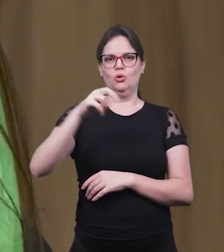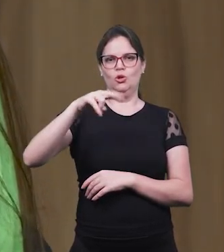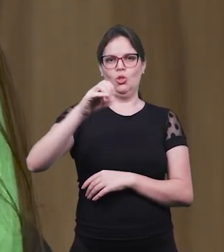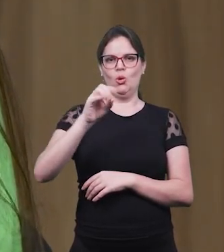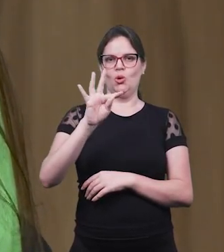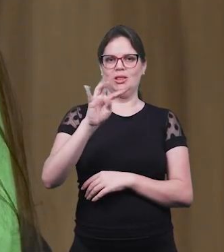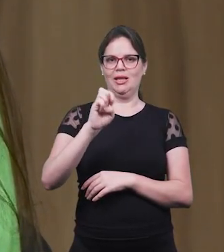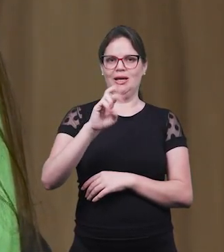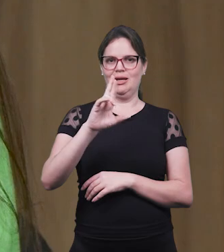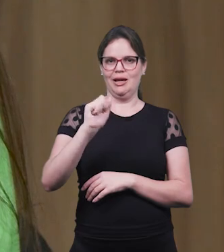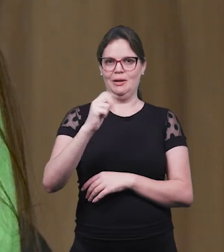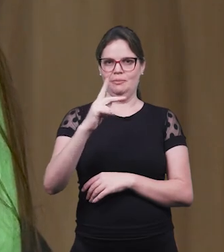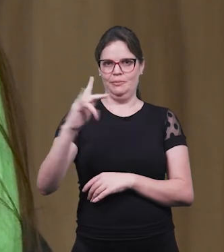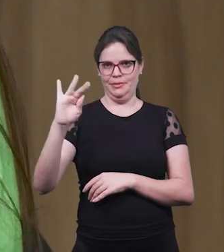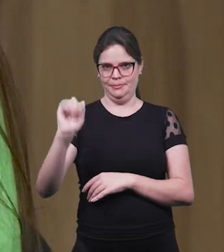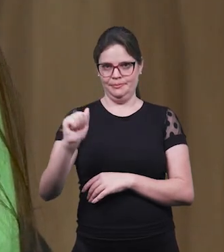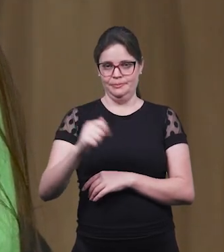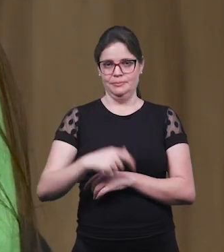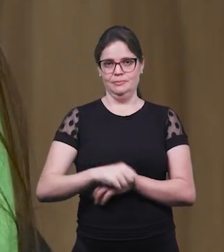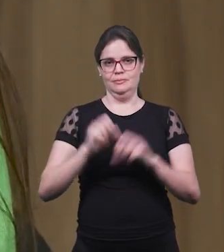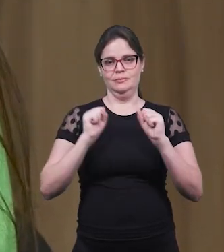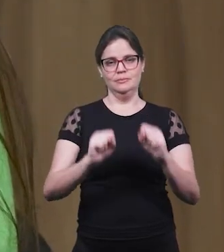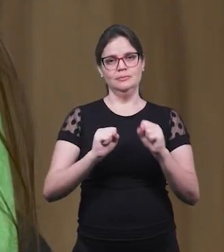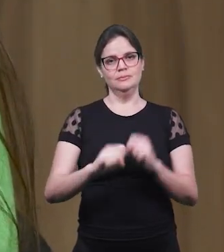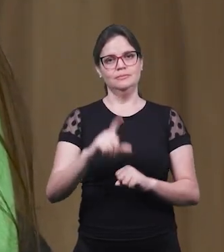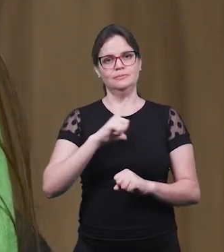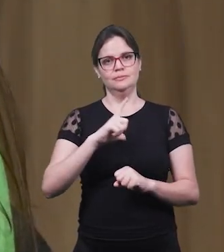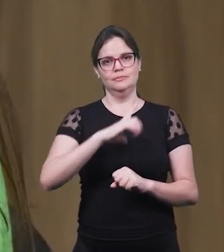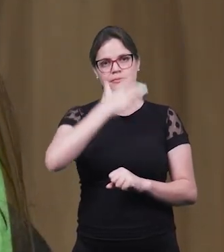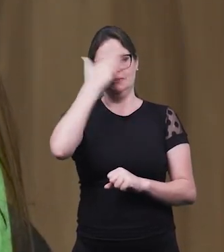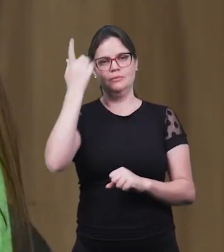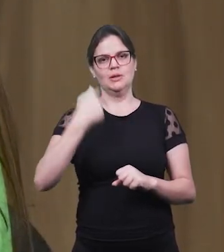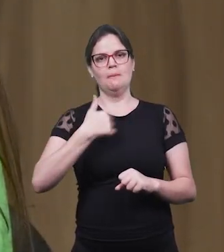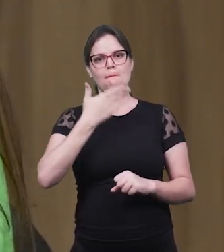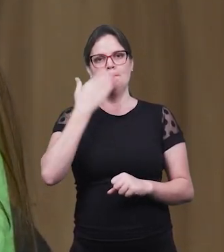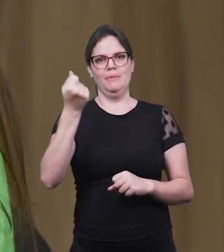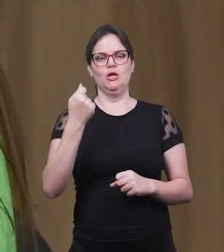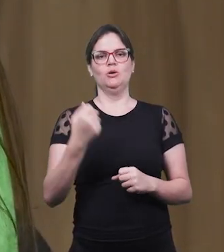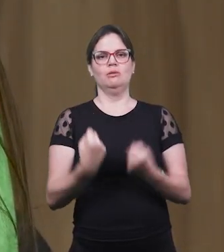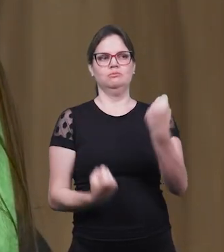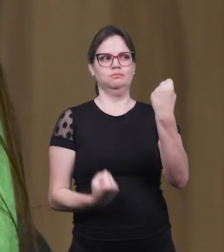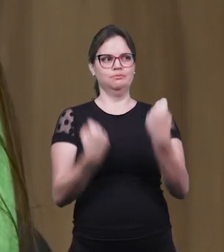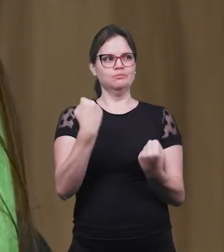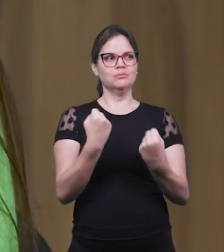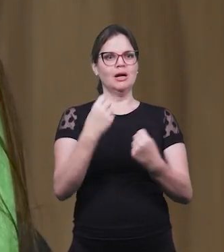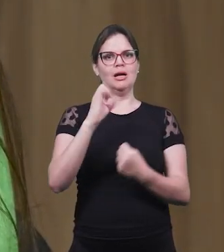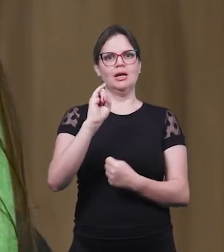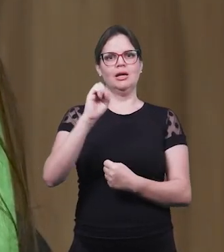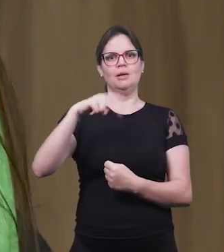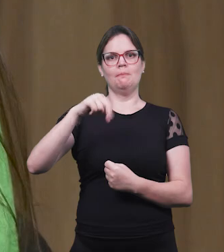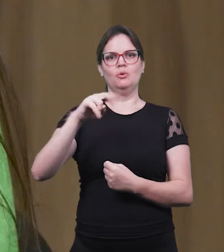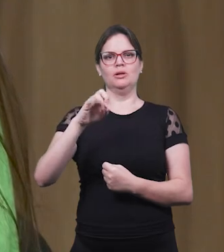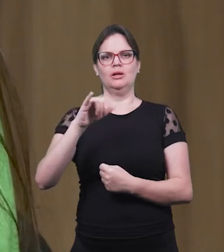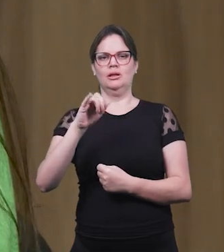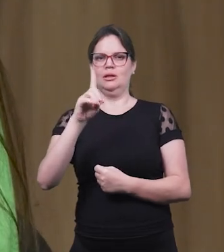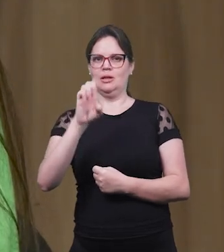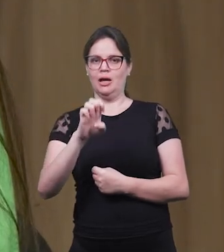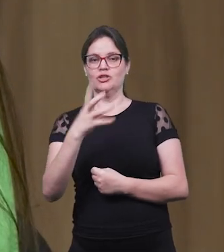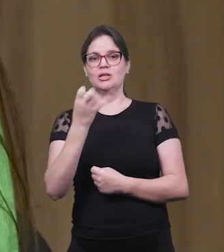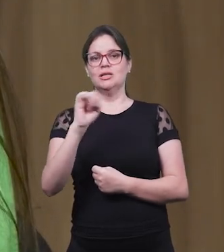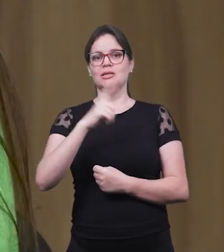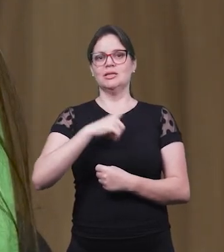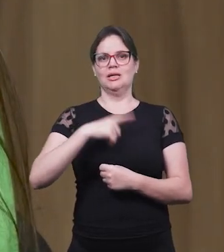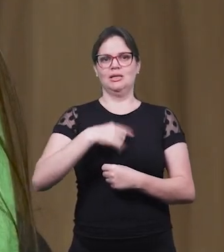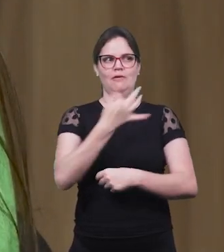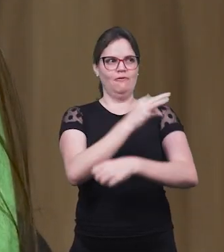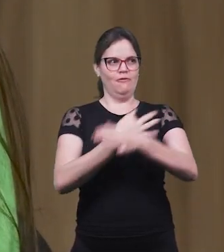ozonoterapia com paciente para aumentar a imunidade, a gente pode trabalhar com paciente que tem feridas crônicas